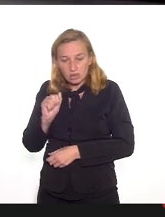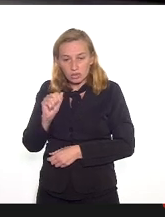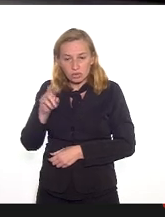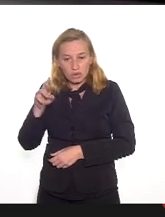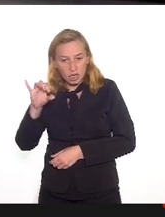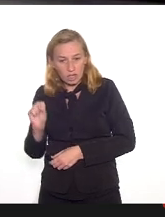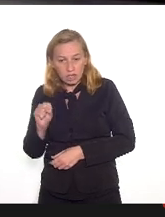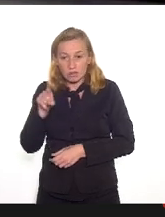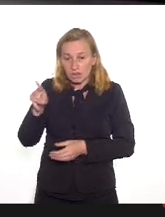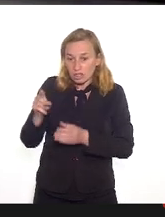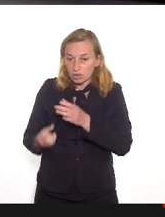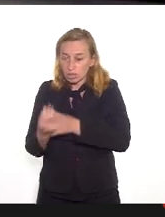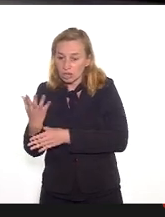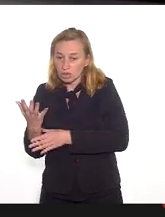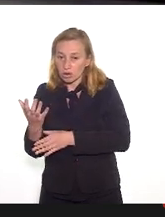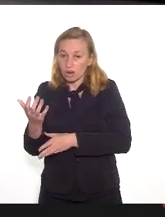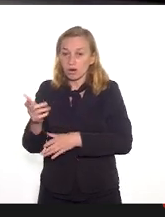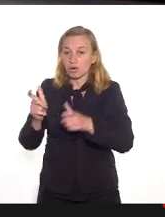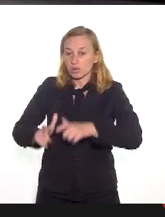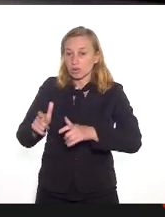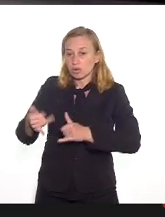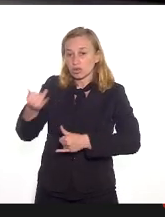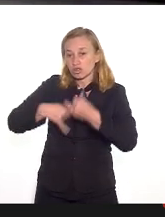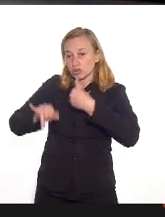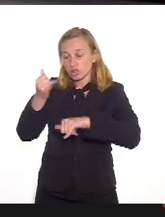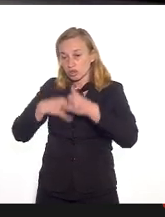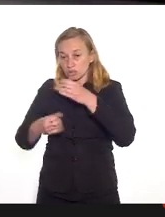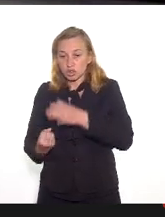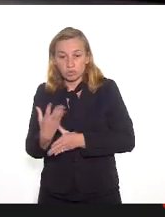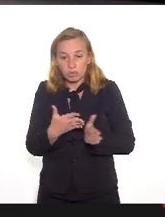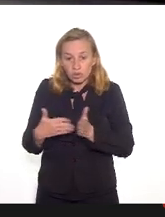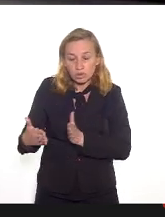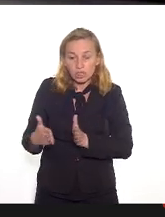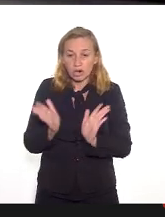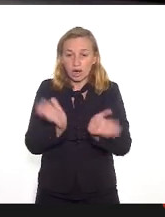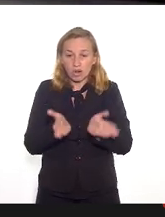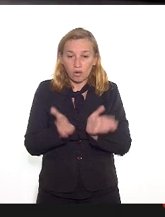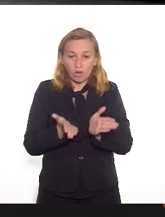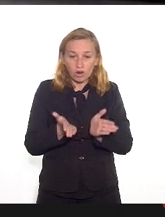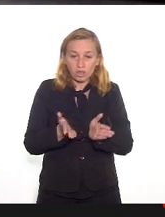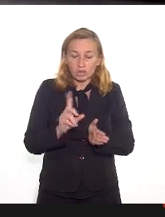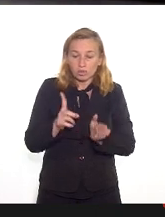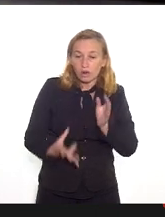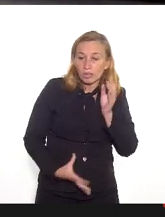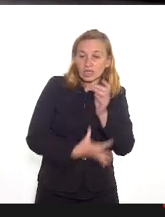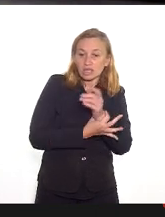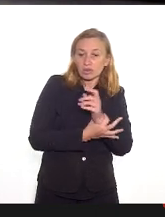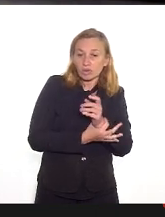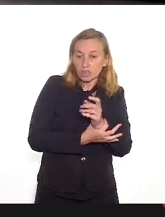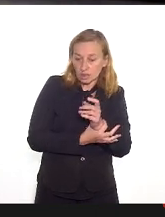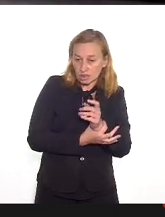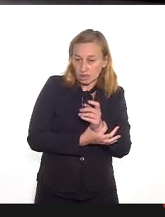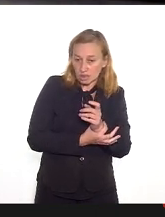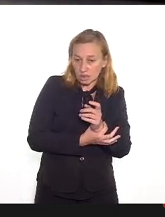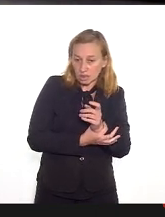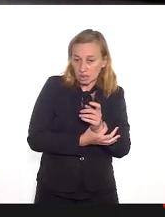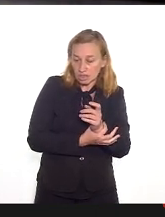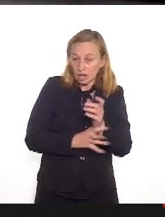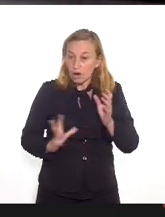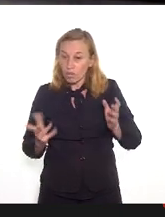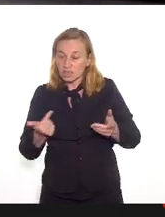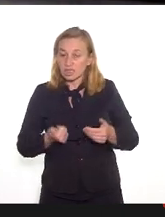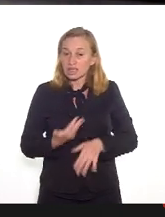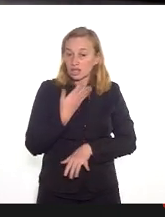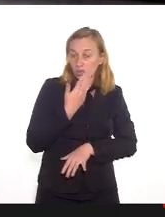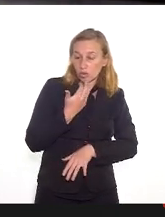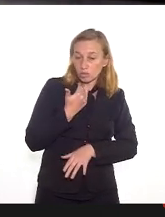lá um laboratório de reprodução, mas com um viés agora não só para segurança alimentar, que é uma coisa importante,